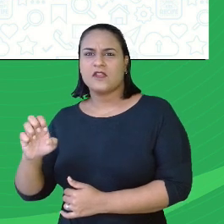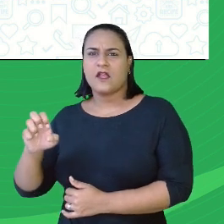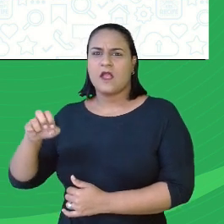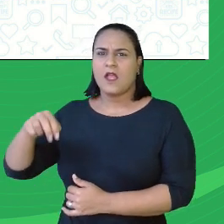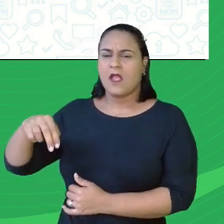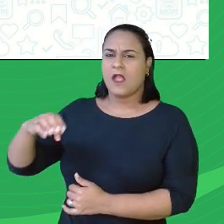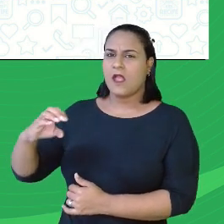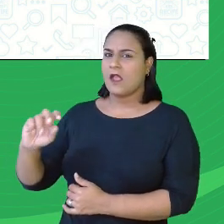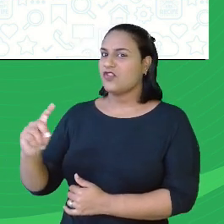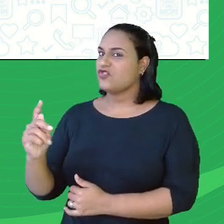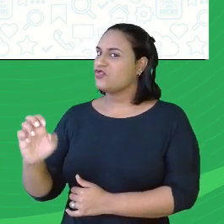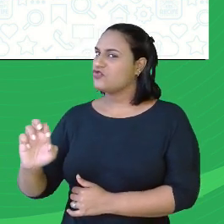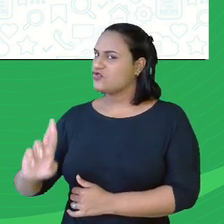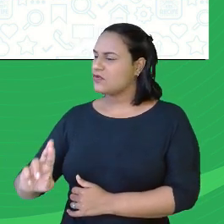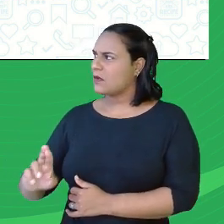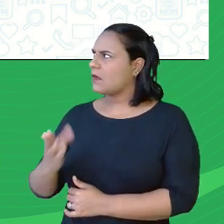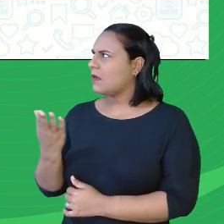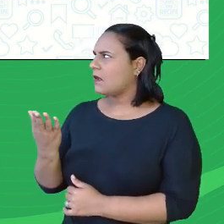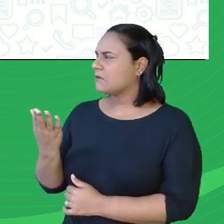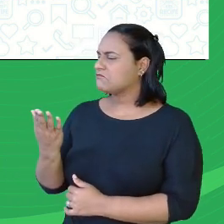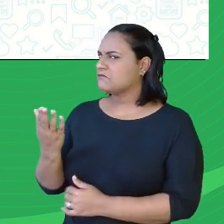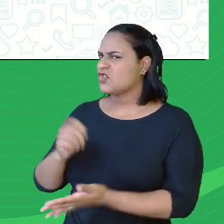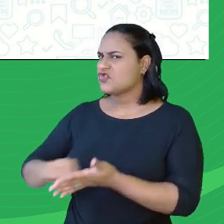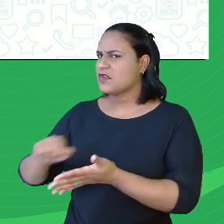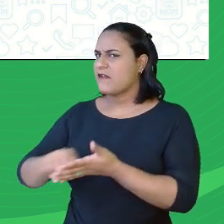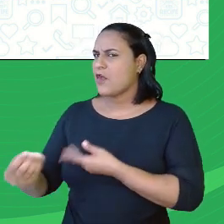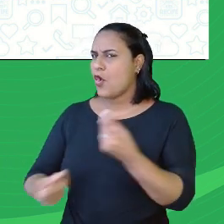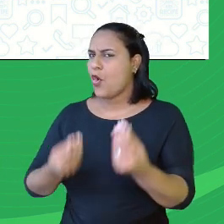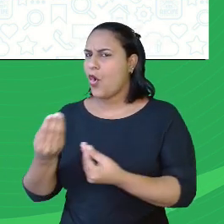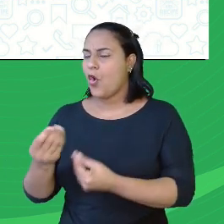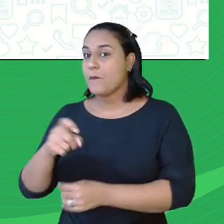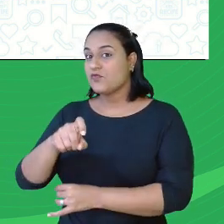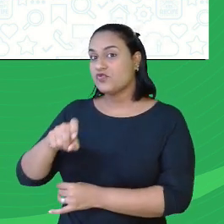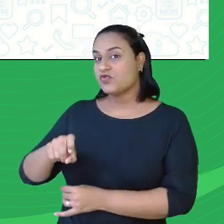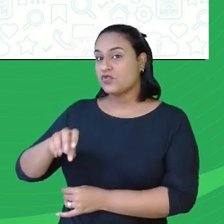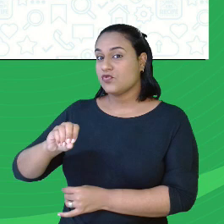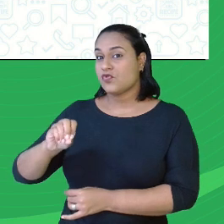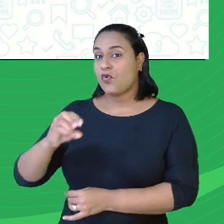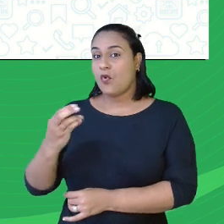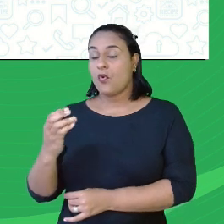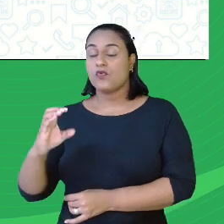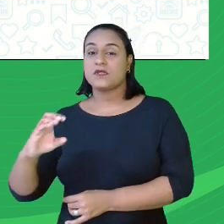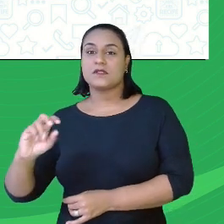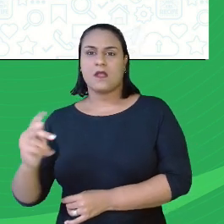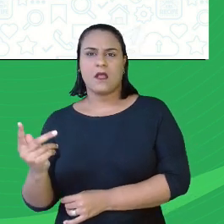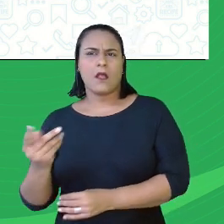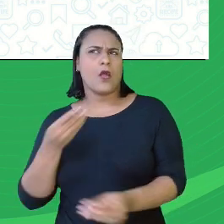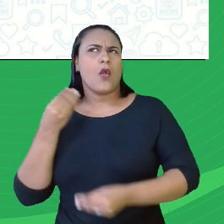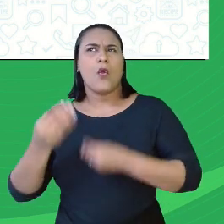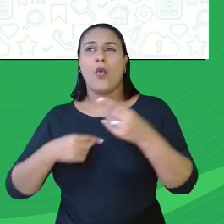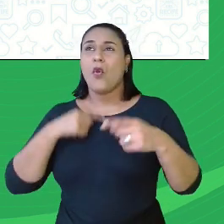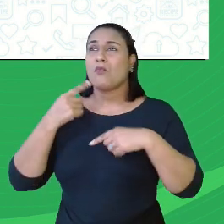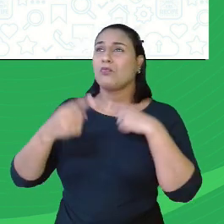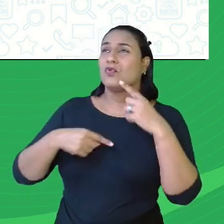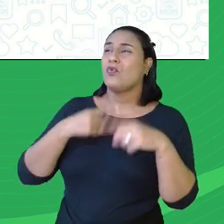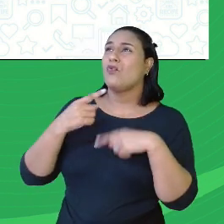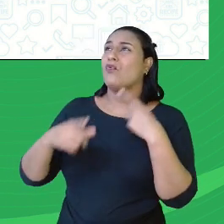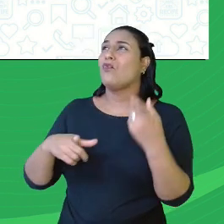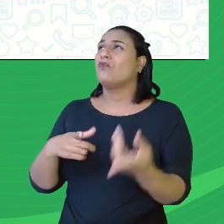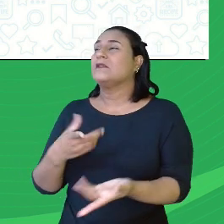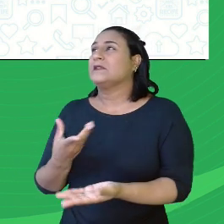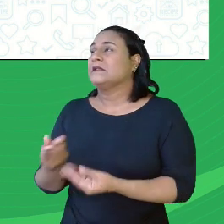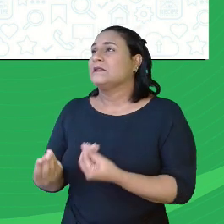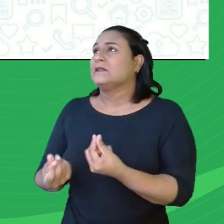com X, é com CH. Como é que eu posso tirar esta dúvida? Vocês sabem? Vocês lembram? A gente